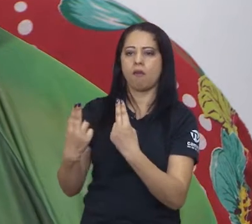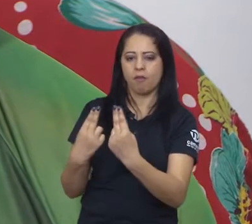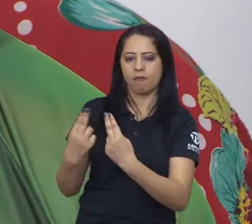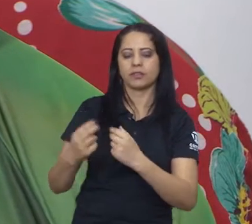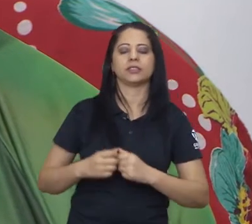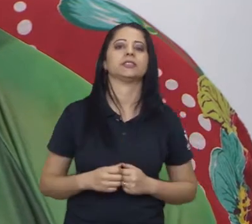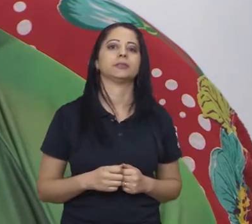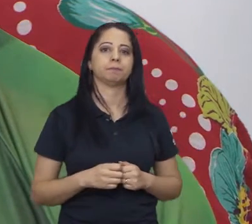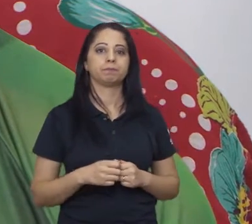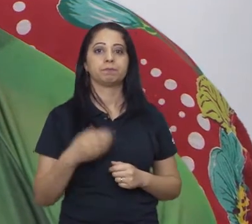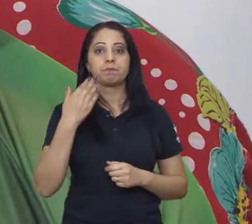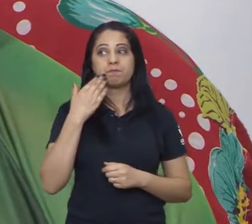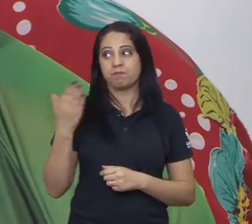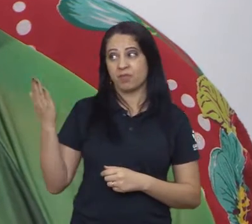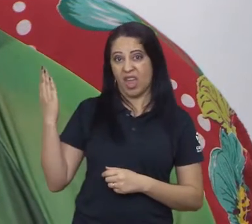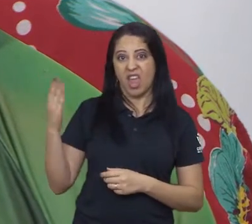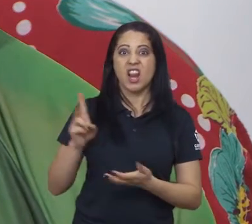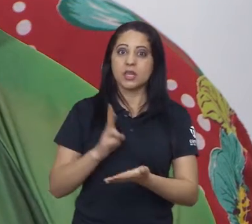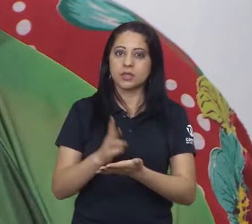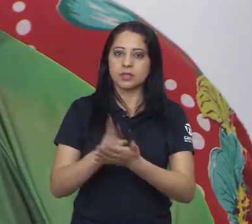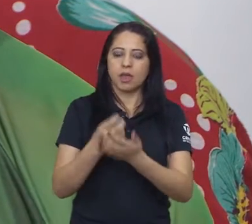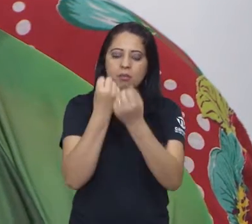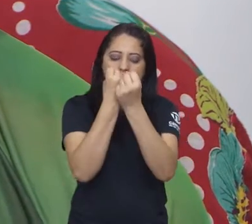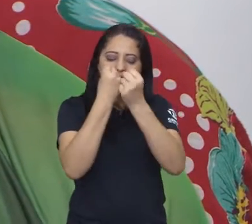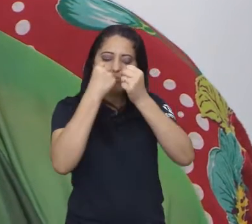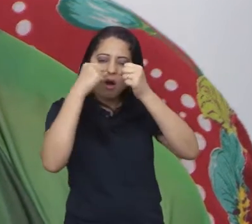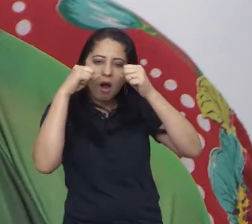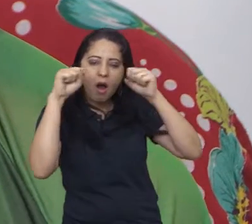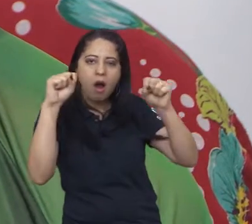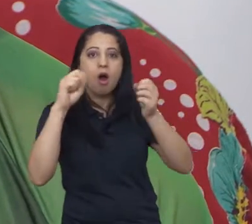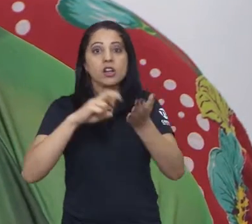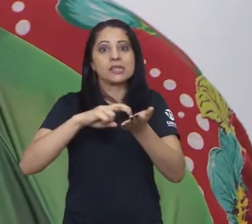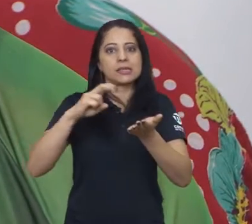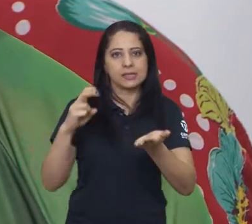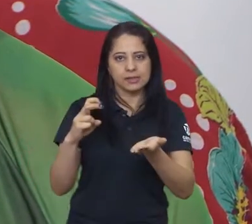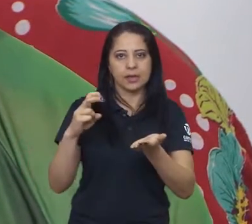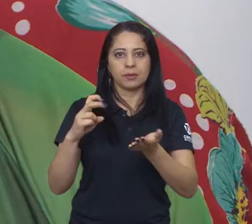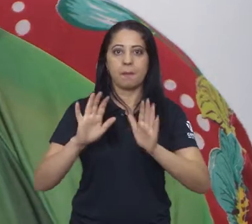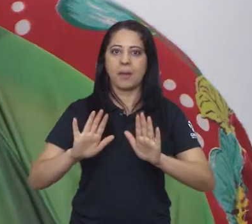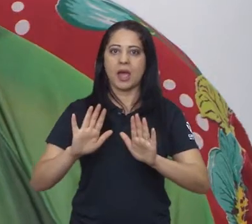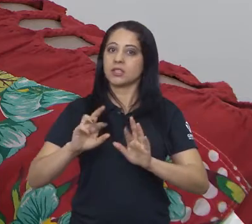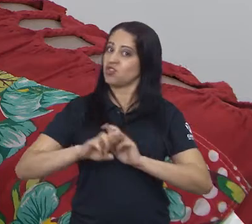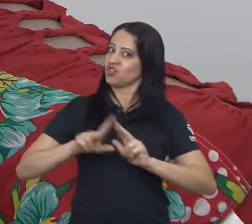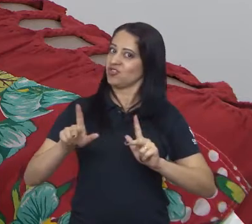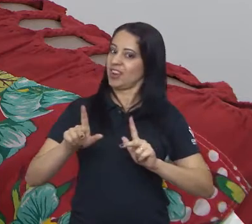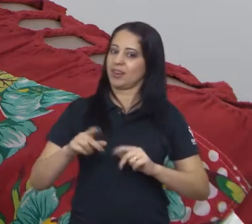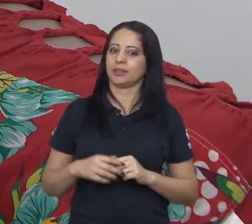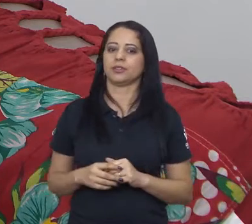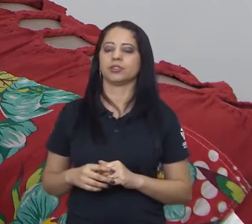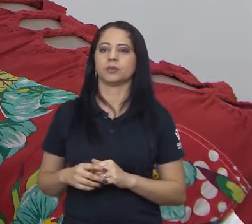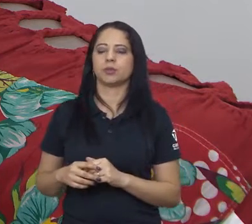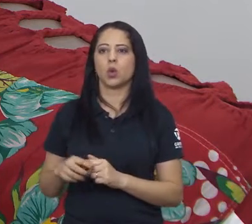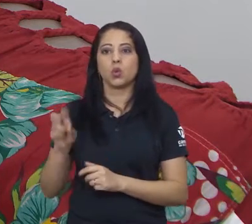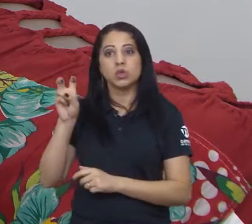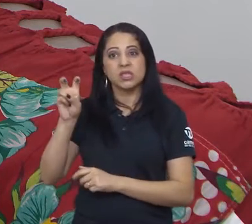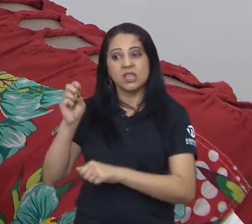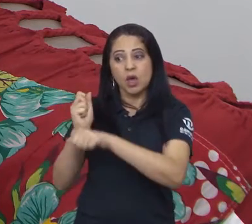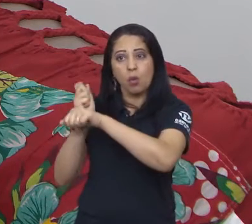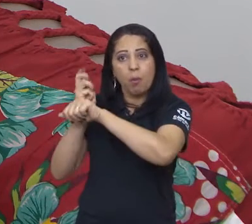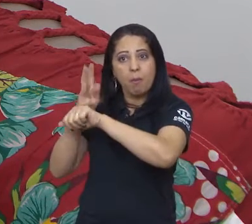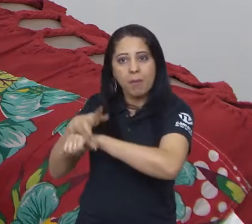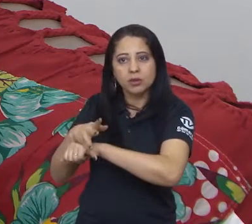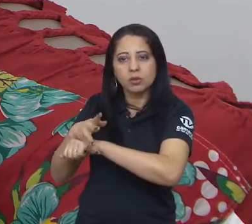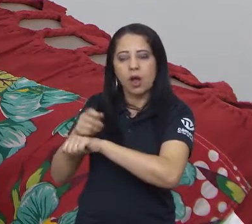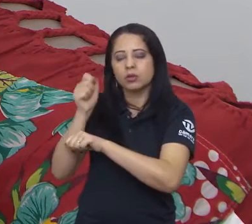Antônio mantém a rotina de acordar cedo porém agora a programação é outra então acordo indo 5 hor da manhã abo